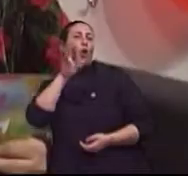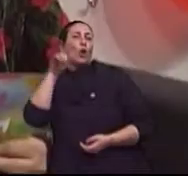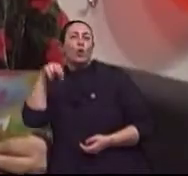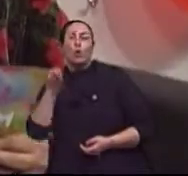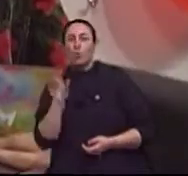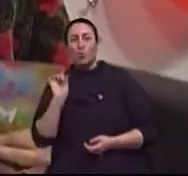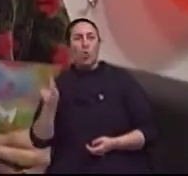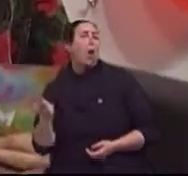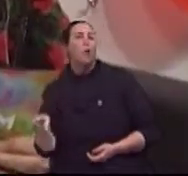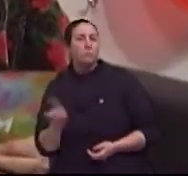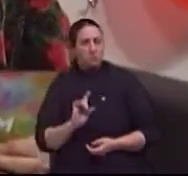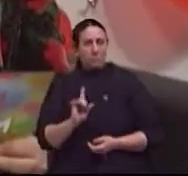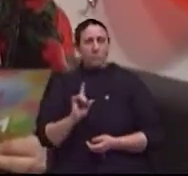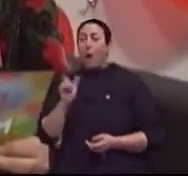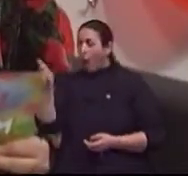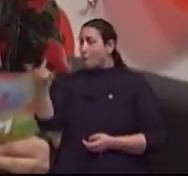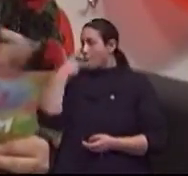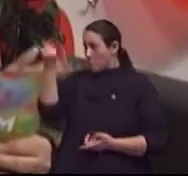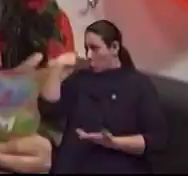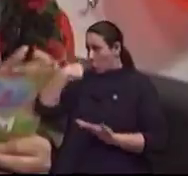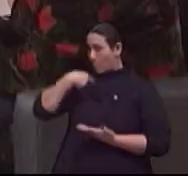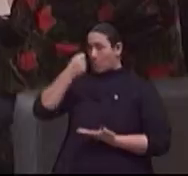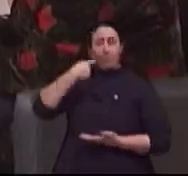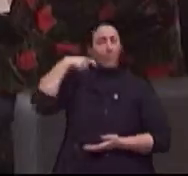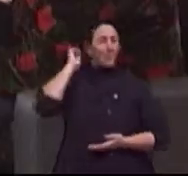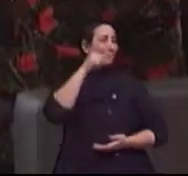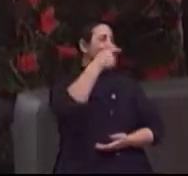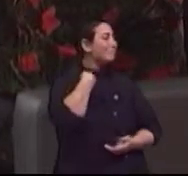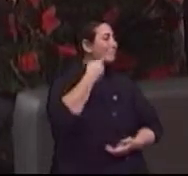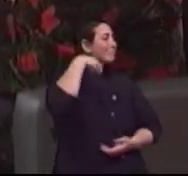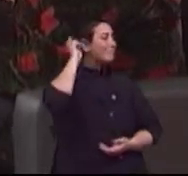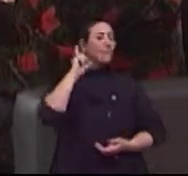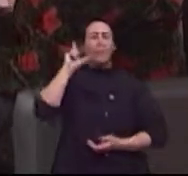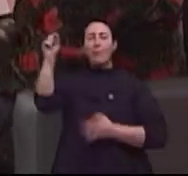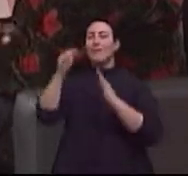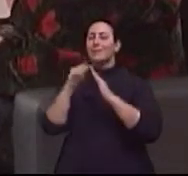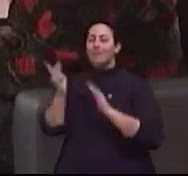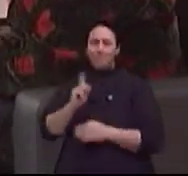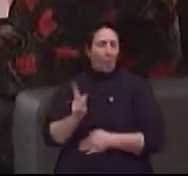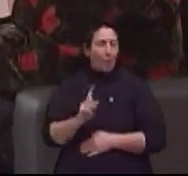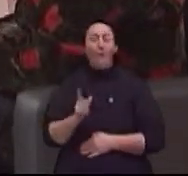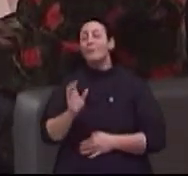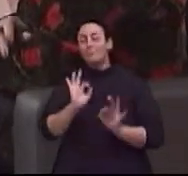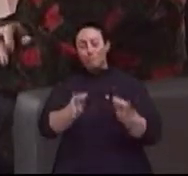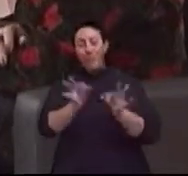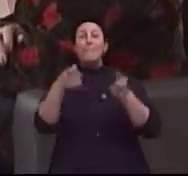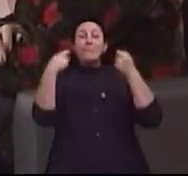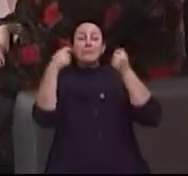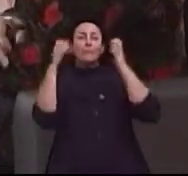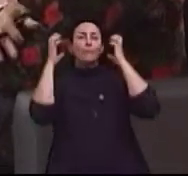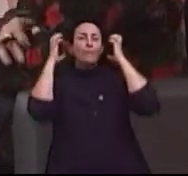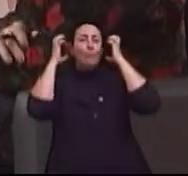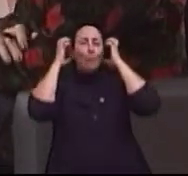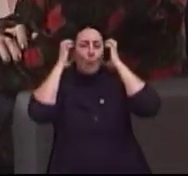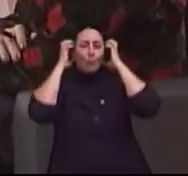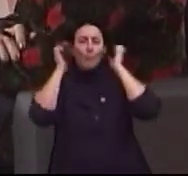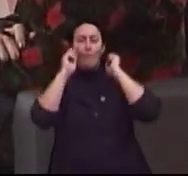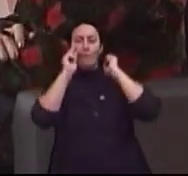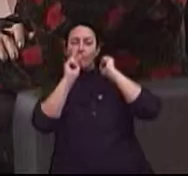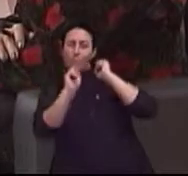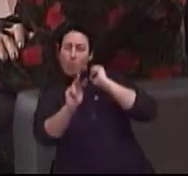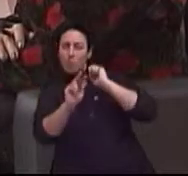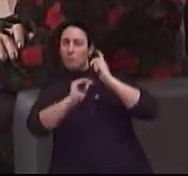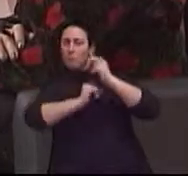paciente precisa de aparelho e ir lá comprar o aparelho e botar dentro do ouvido e sair para casa. Precisa da fonoaudióloga para fazer todo perfeito, esse olhar do perfeito. Todo,